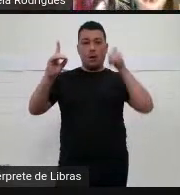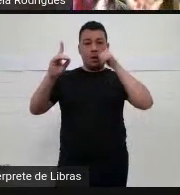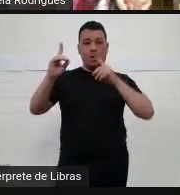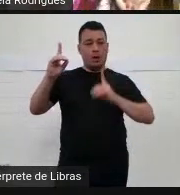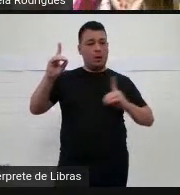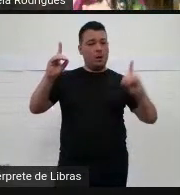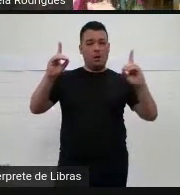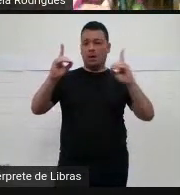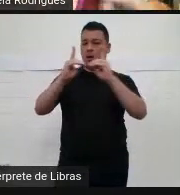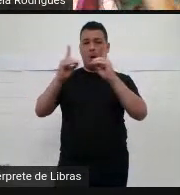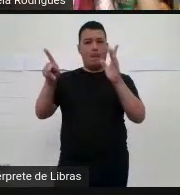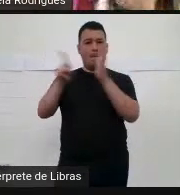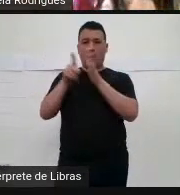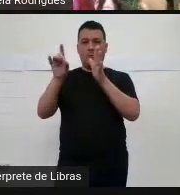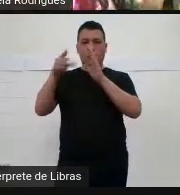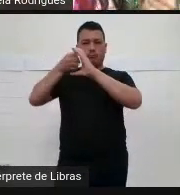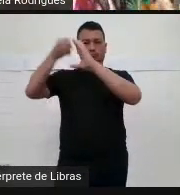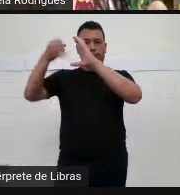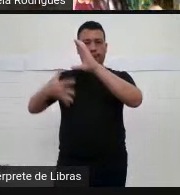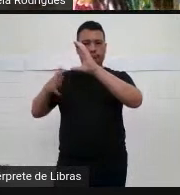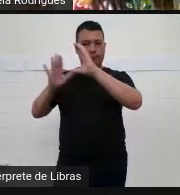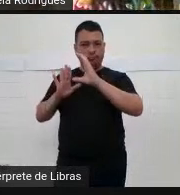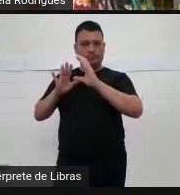sexo, né? Da